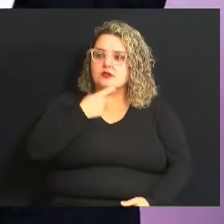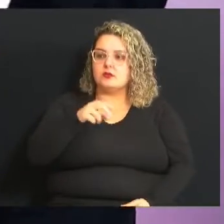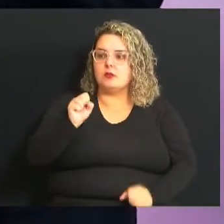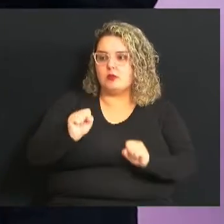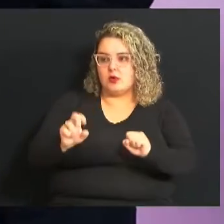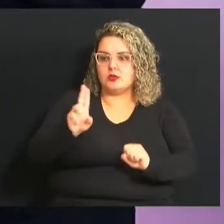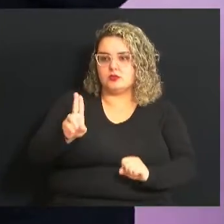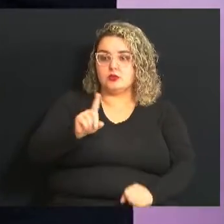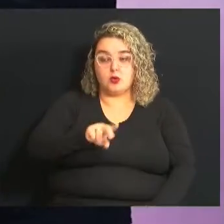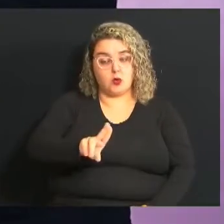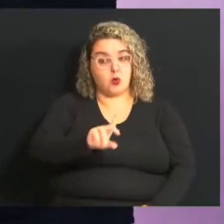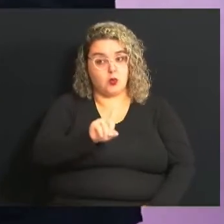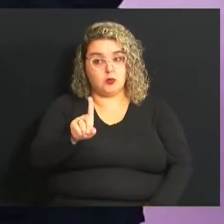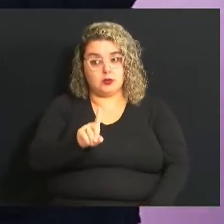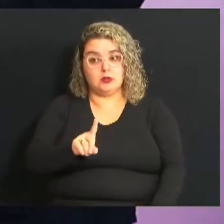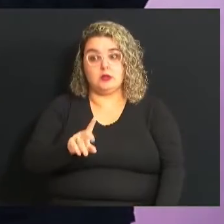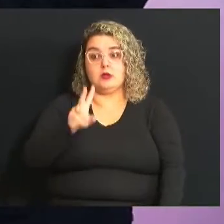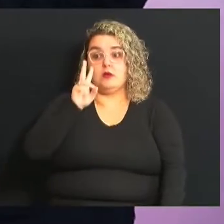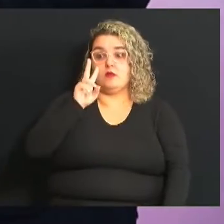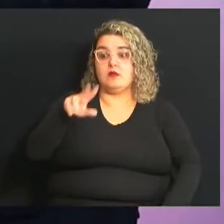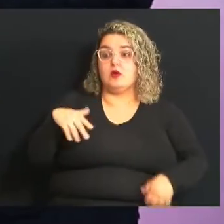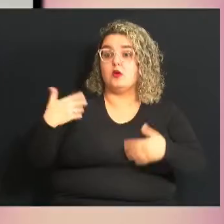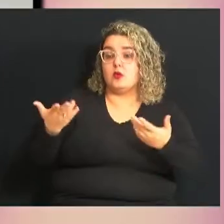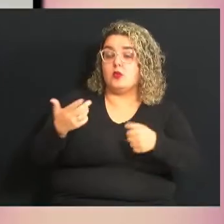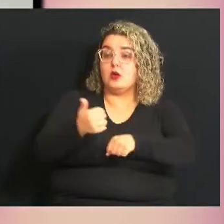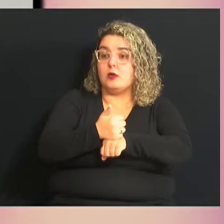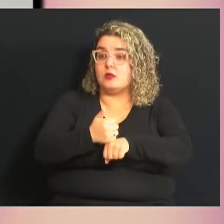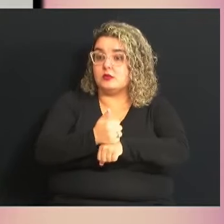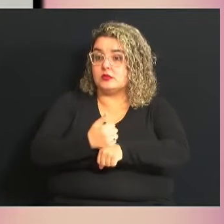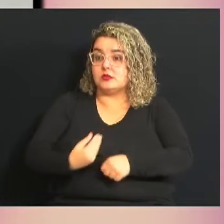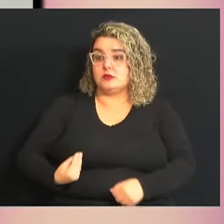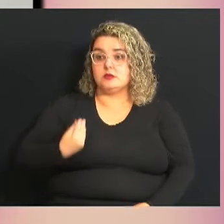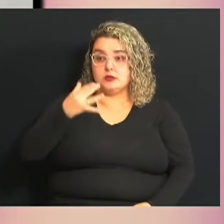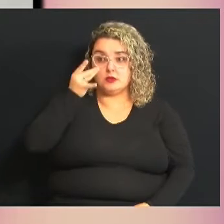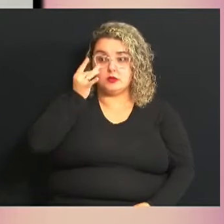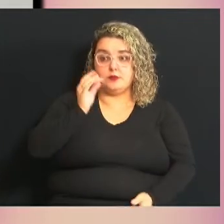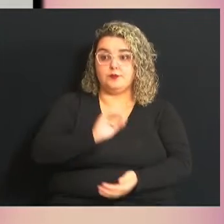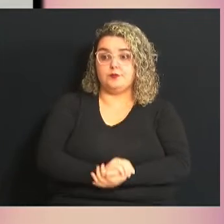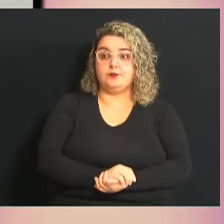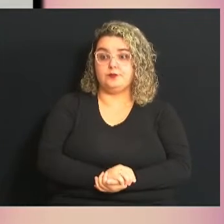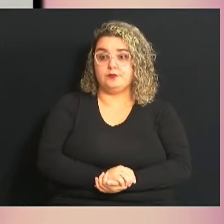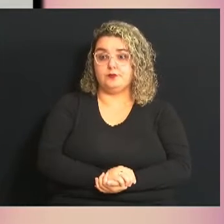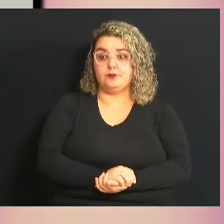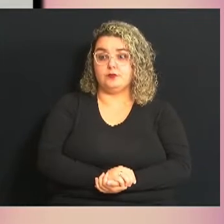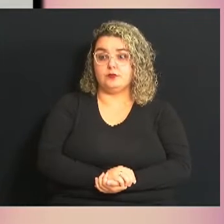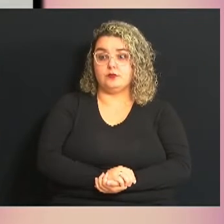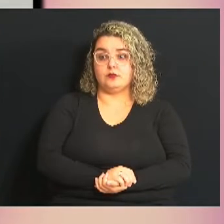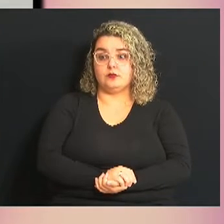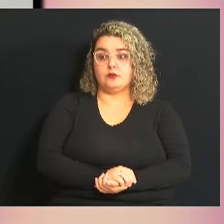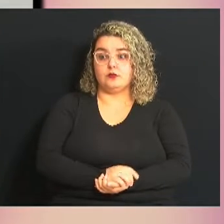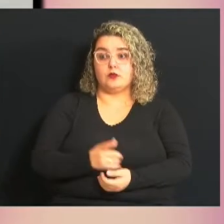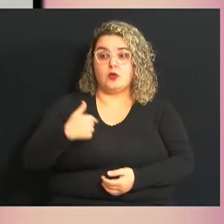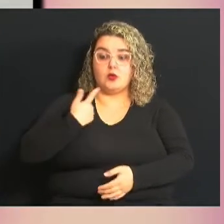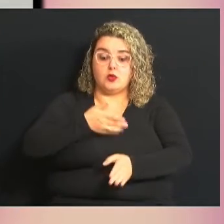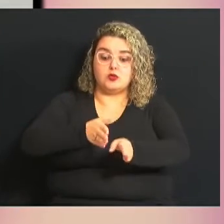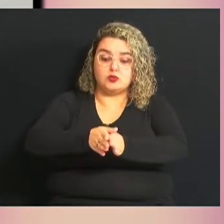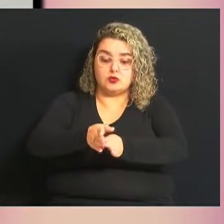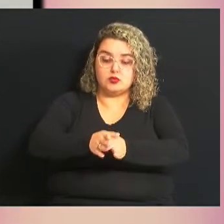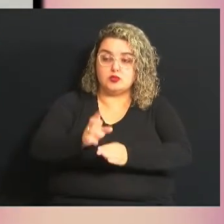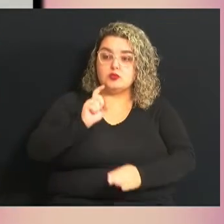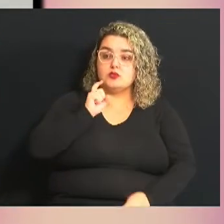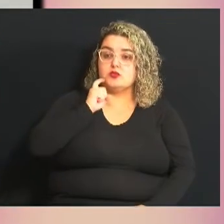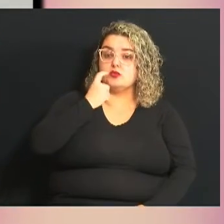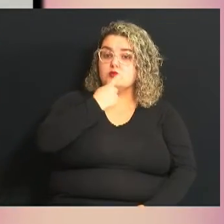O paciente tem que ver com qual profissional ele vai passar? Olha, pelo nosso Conselho de Odontologia, né, Conselho